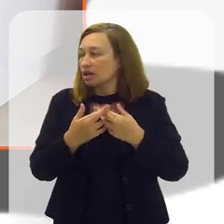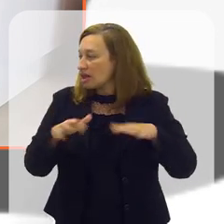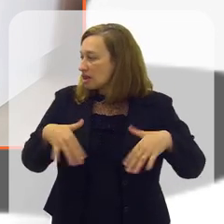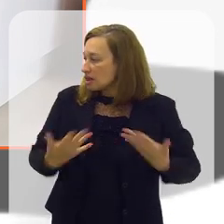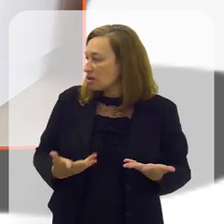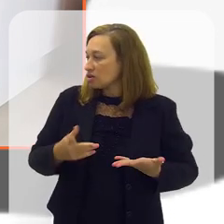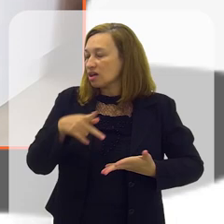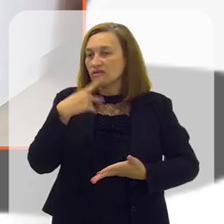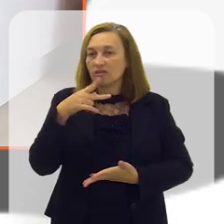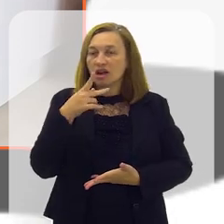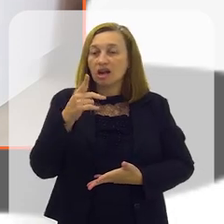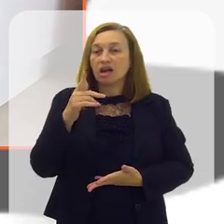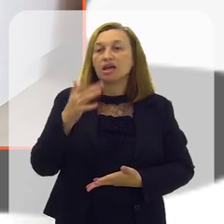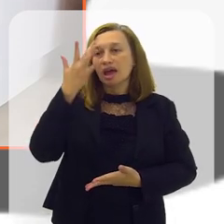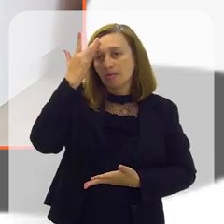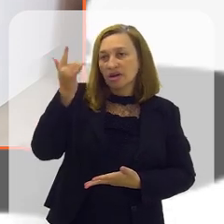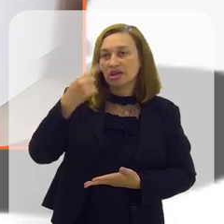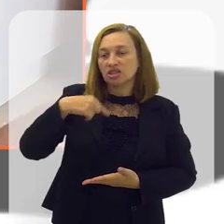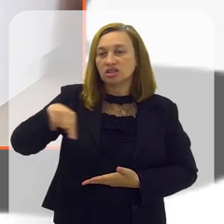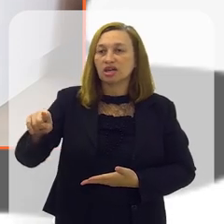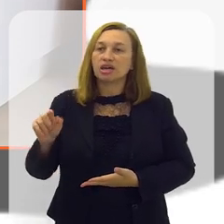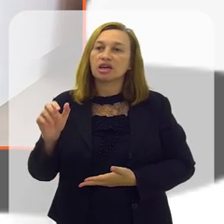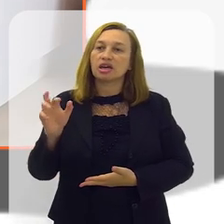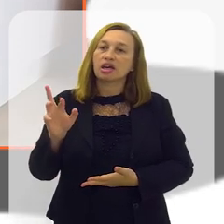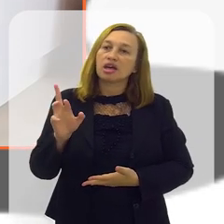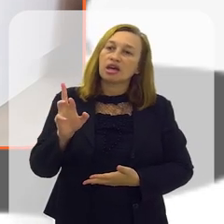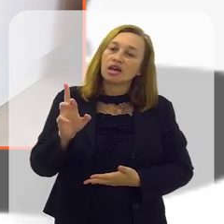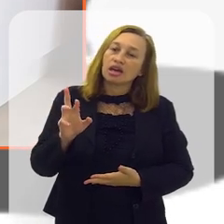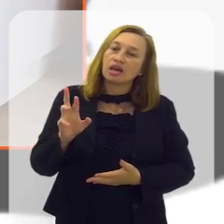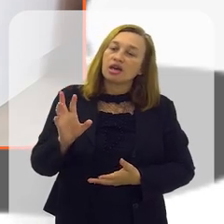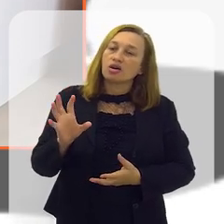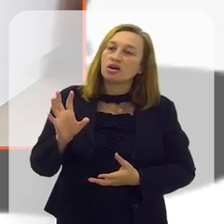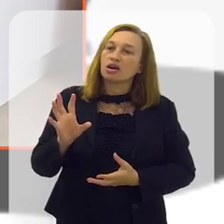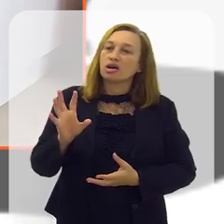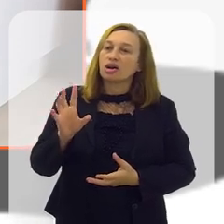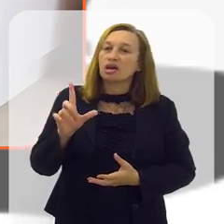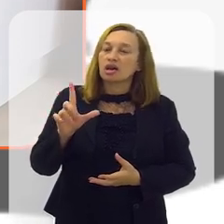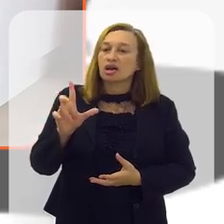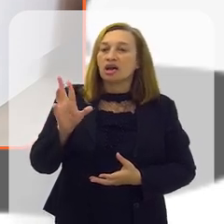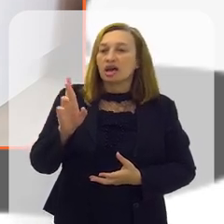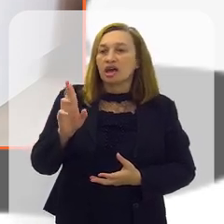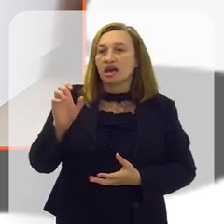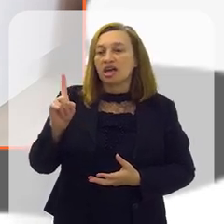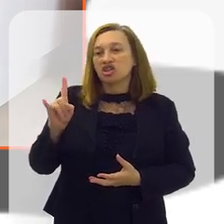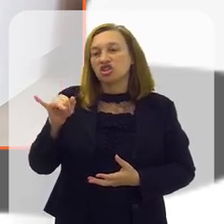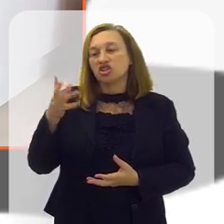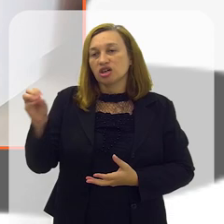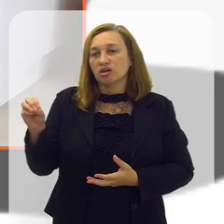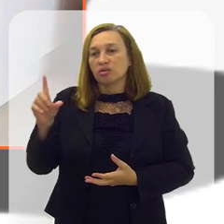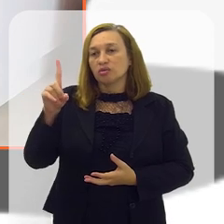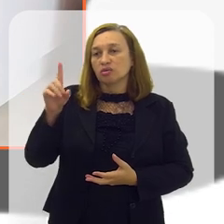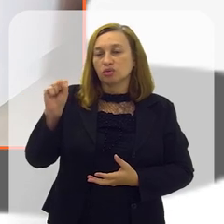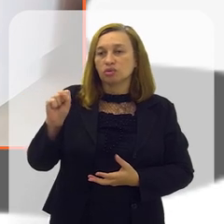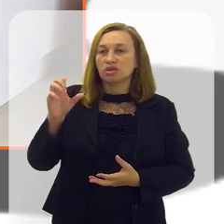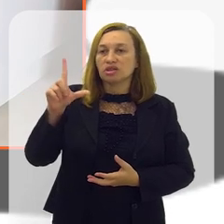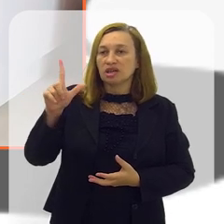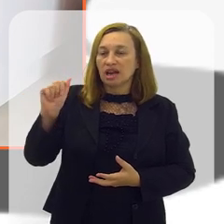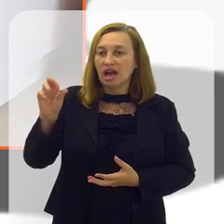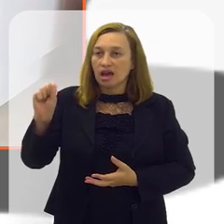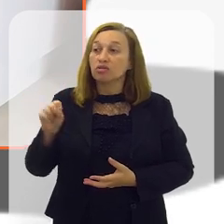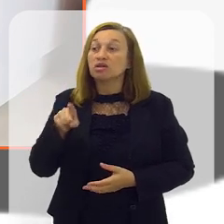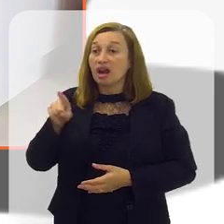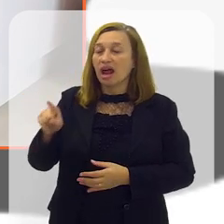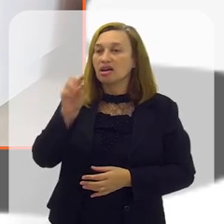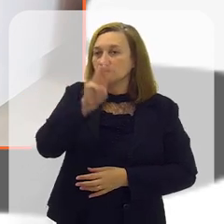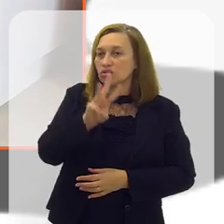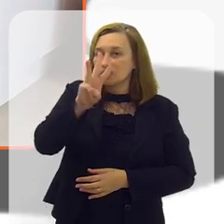aqui hoje falando e amanhã a gente está lá na região dos Lagos. E aí eu quero ir a um grupo numa reunião de recuperação. Lá no site vai